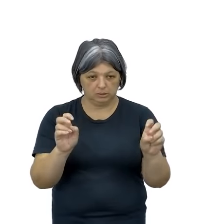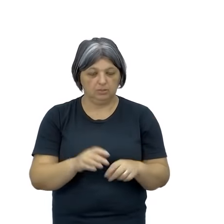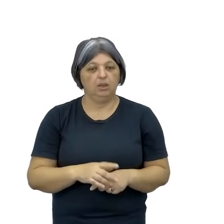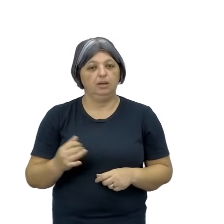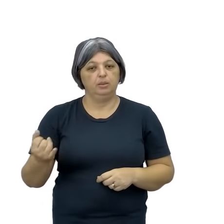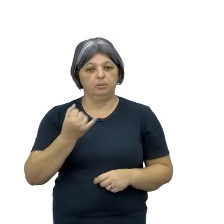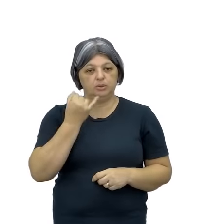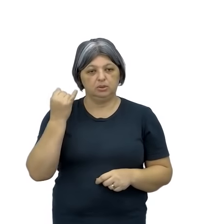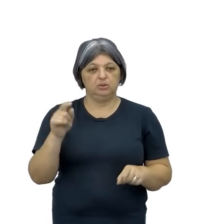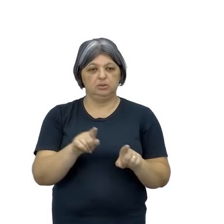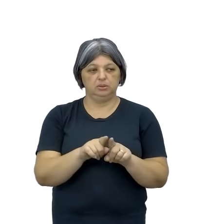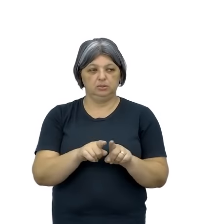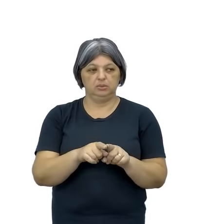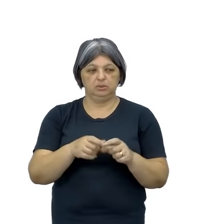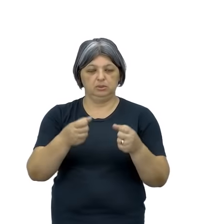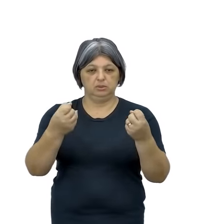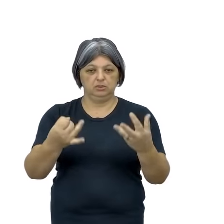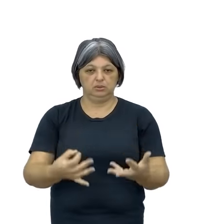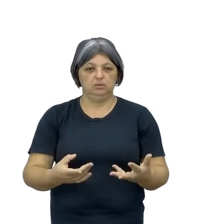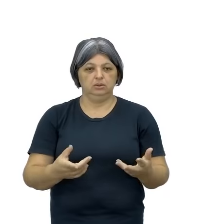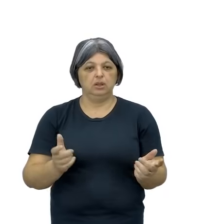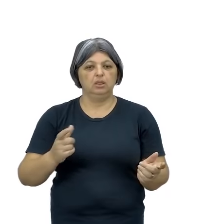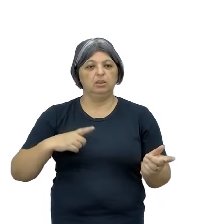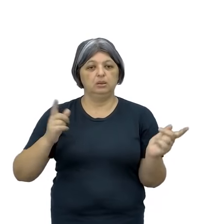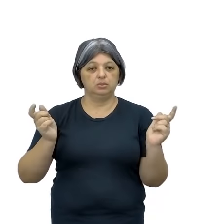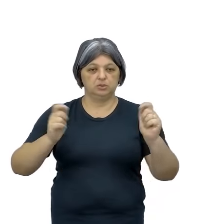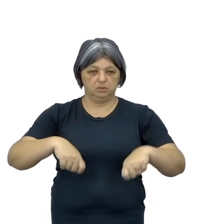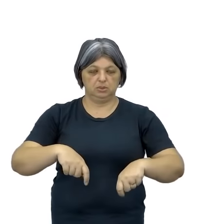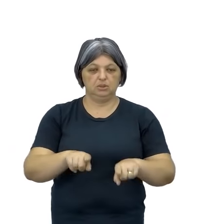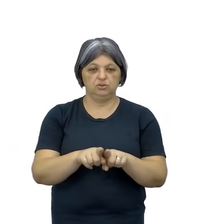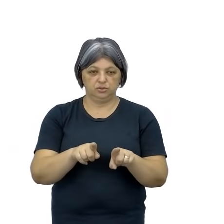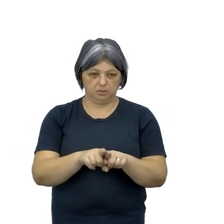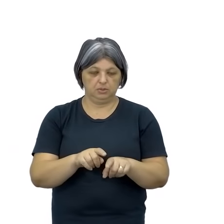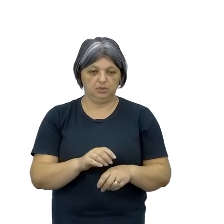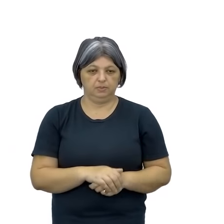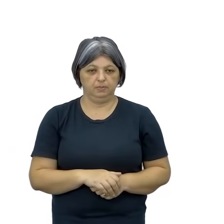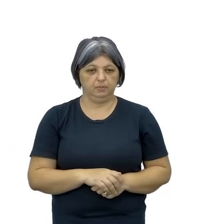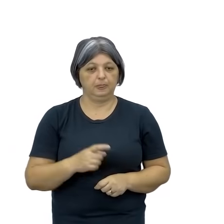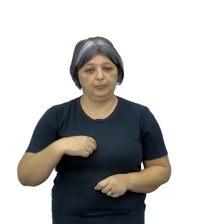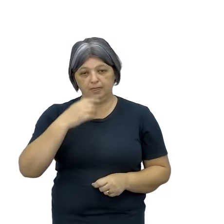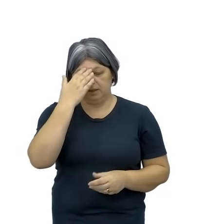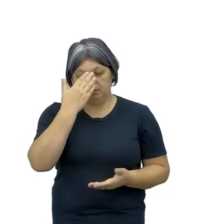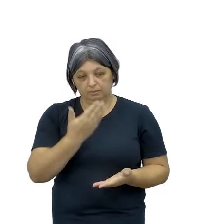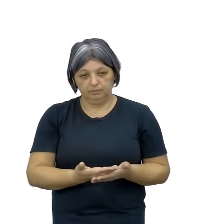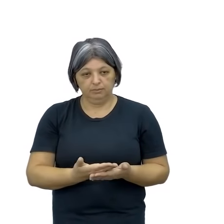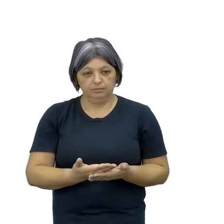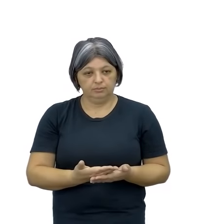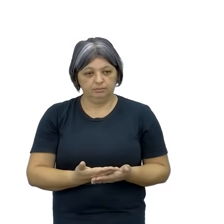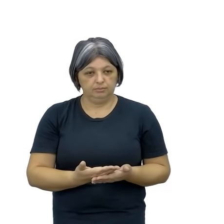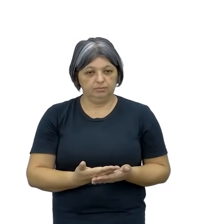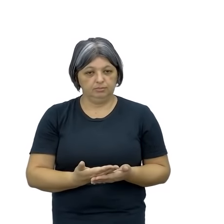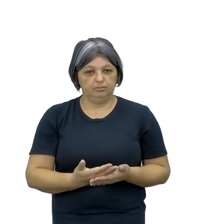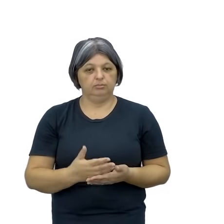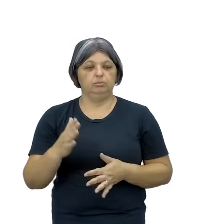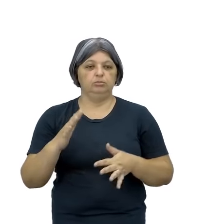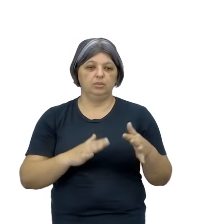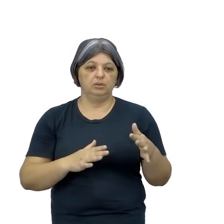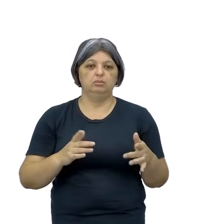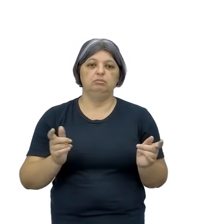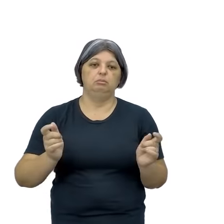orientar os estudantes que existe essa possibilidade também. Acredito também que isso vai